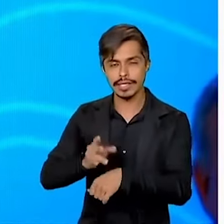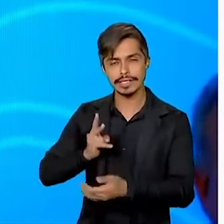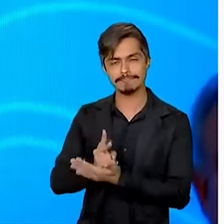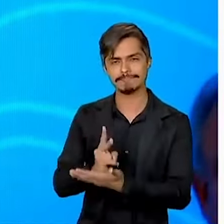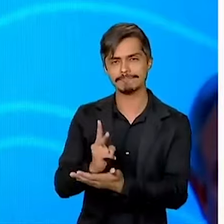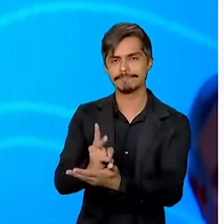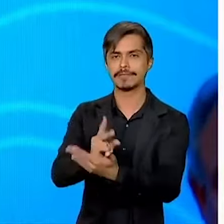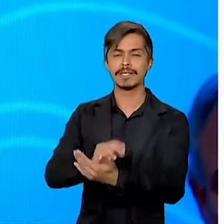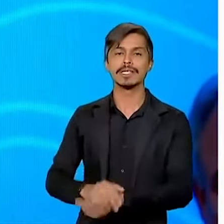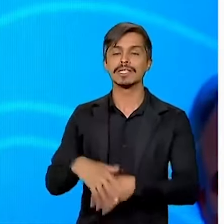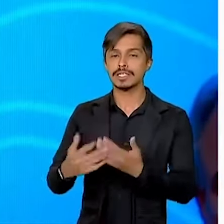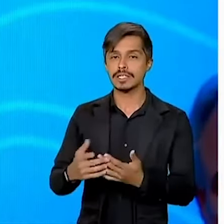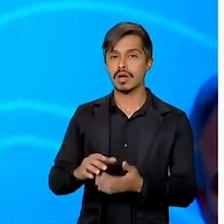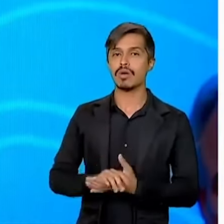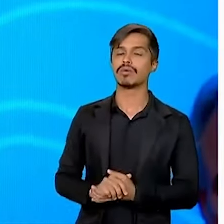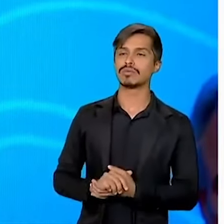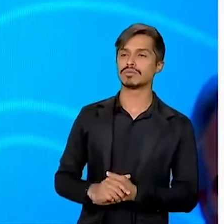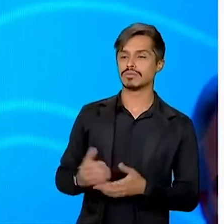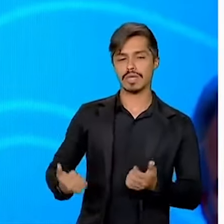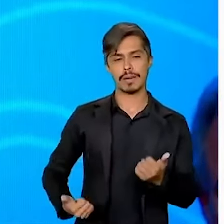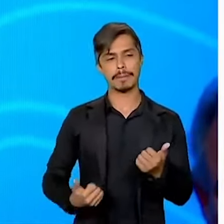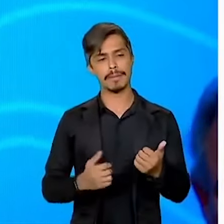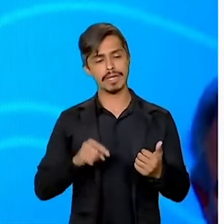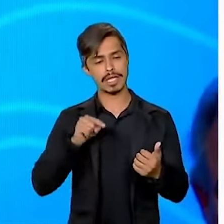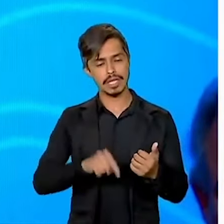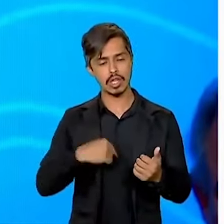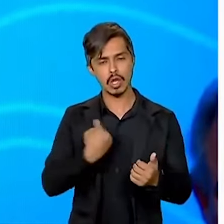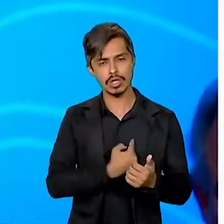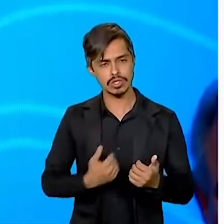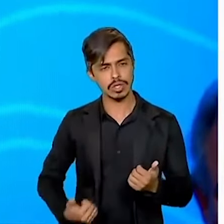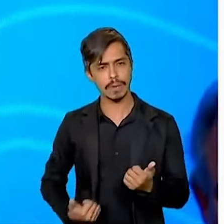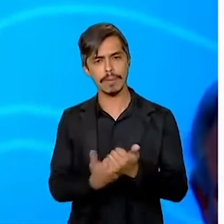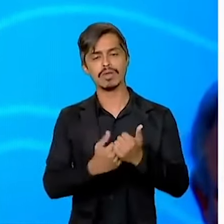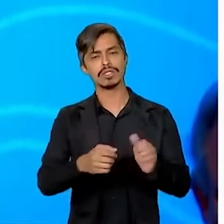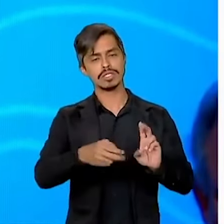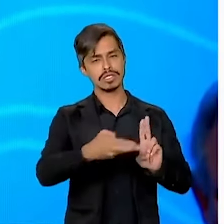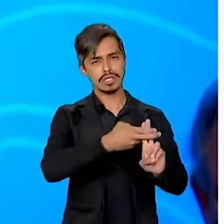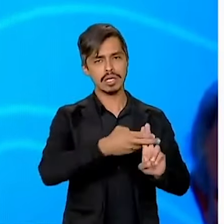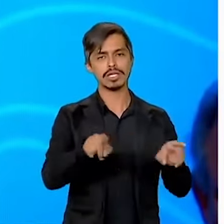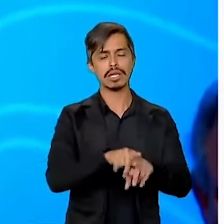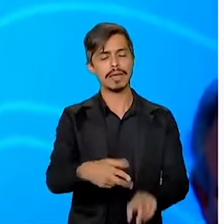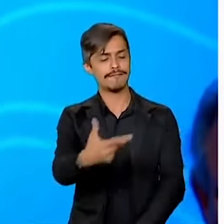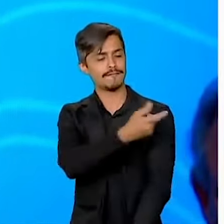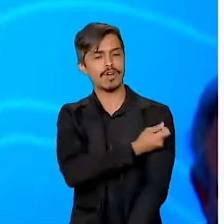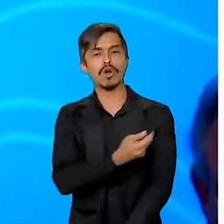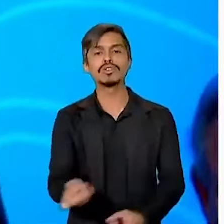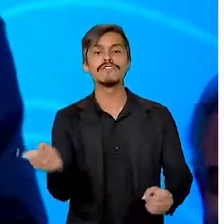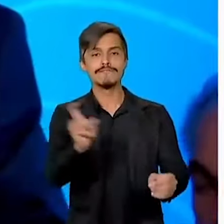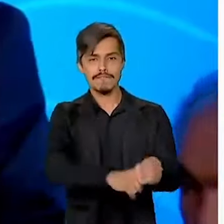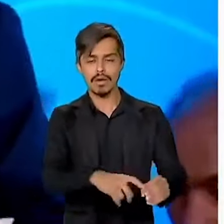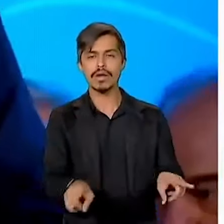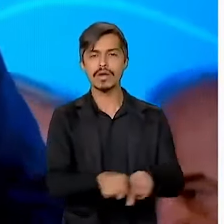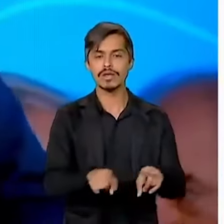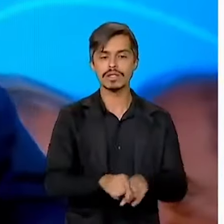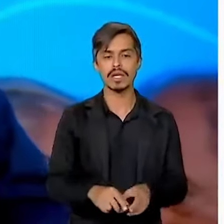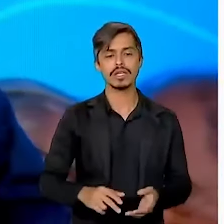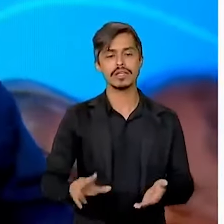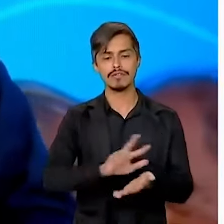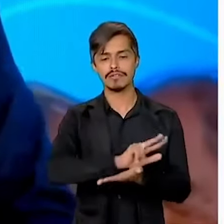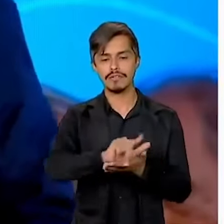todo o suporte aos programas de saúde e a retomada da vacinação e da produção de